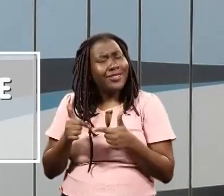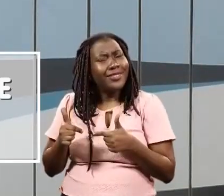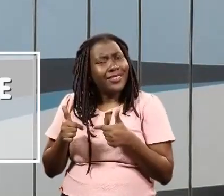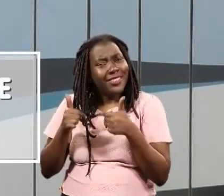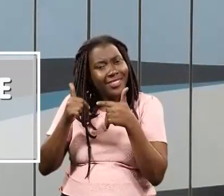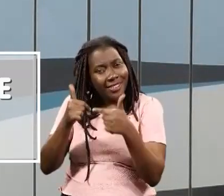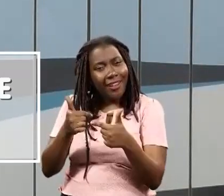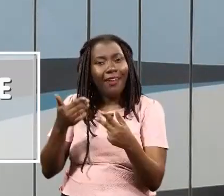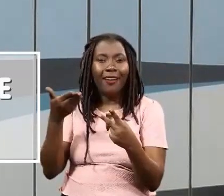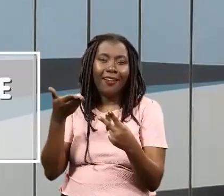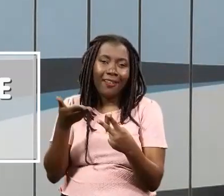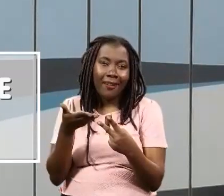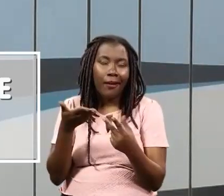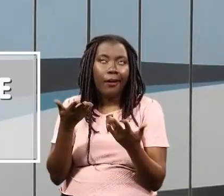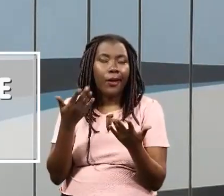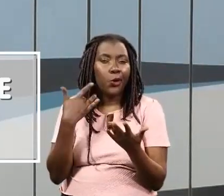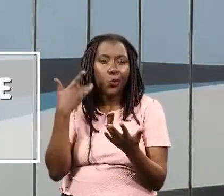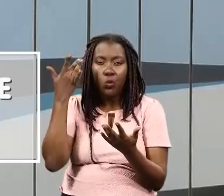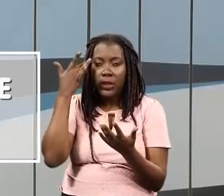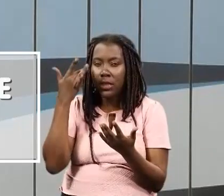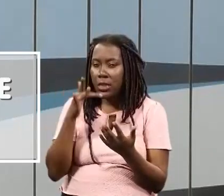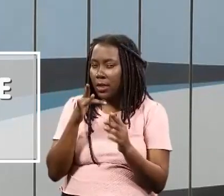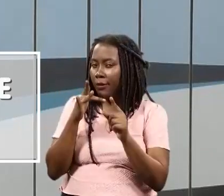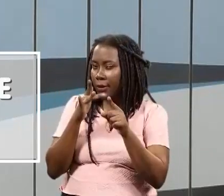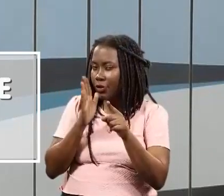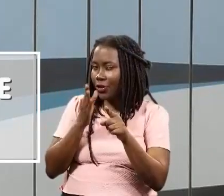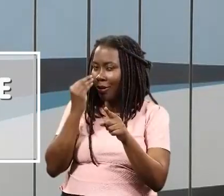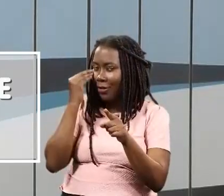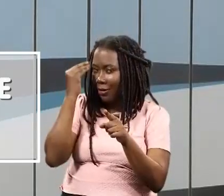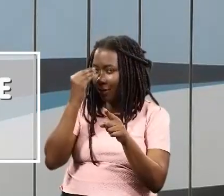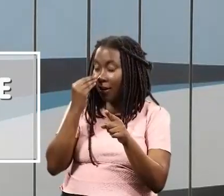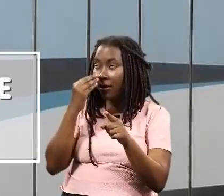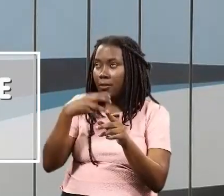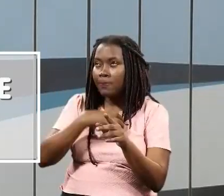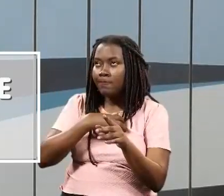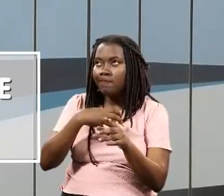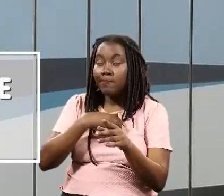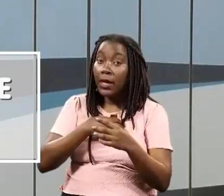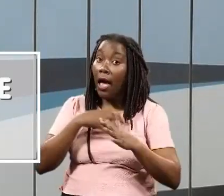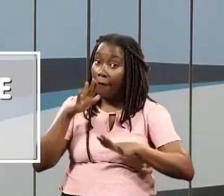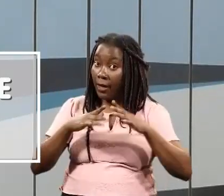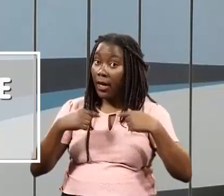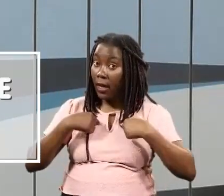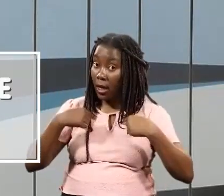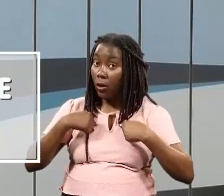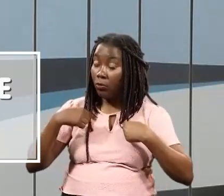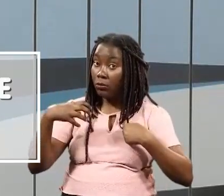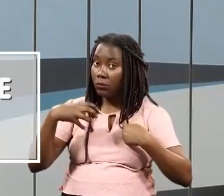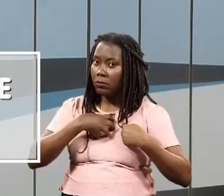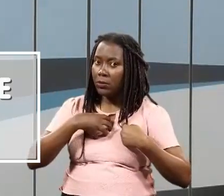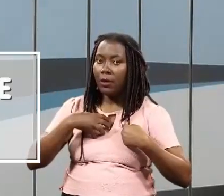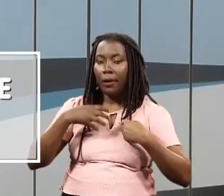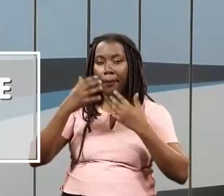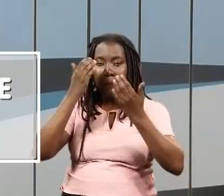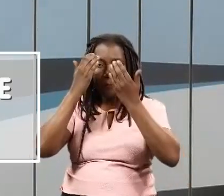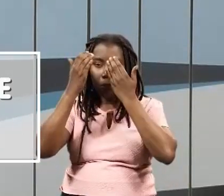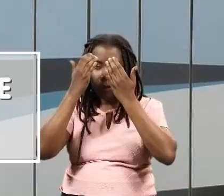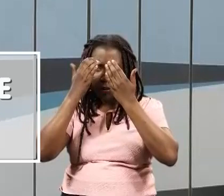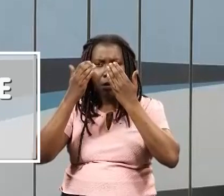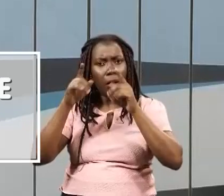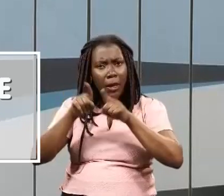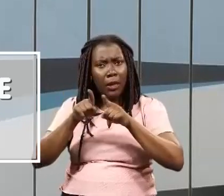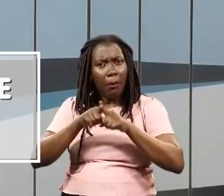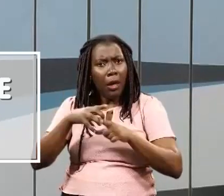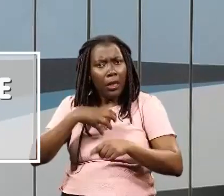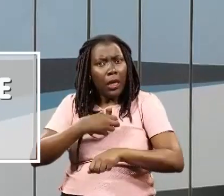que eu não sei se você já se passou por isso, mas a sensação que às vezes eu tenho, né, que a gente é psicólogo, mas a gente também tem